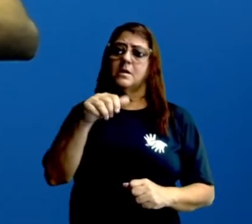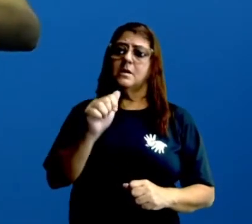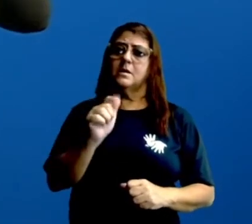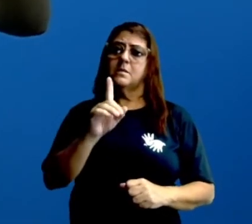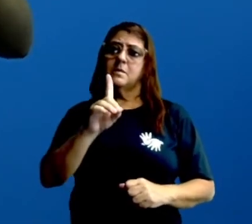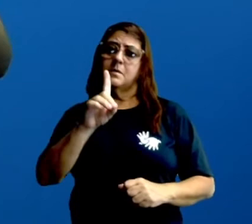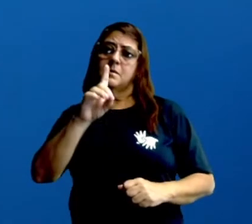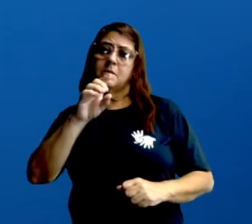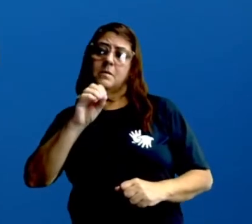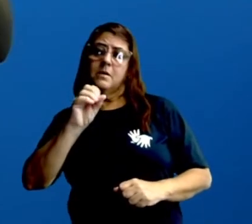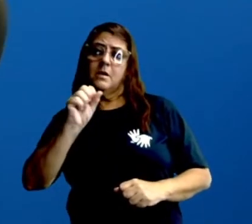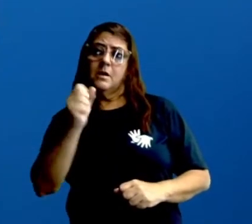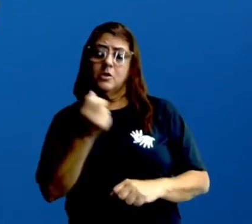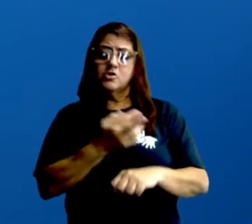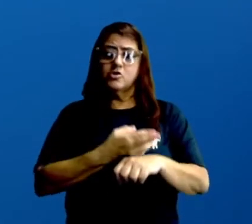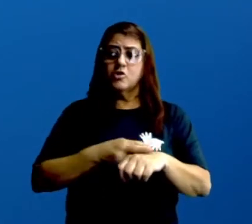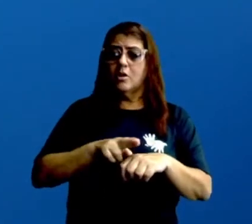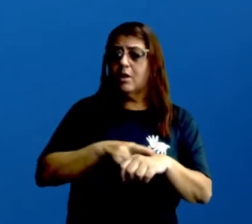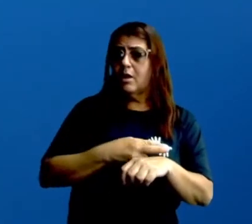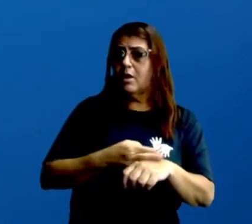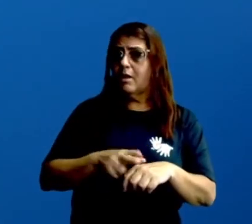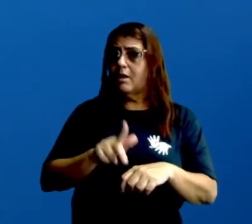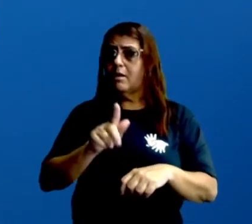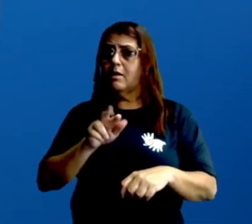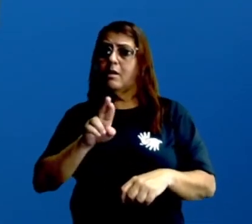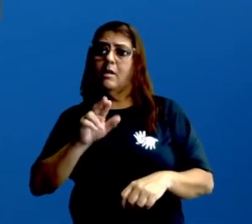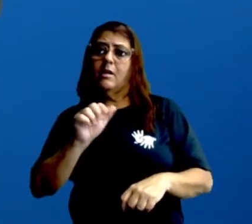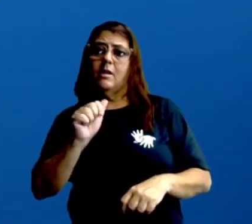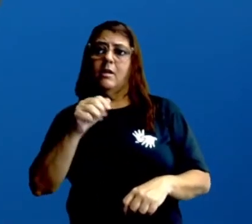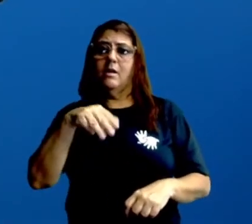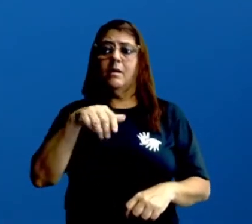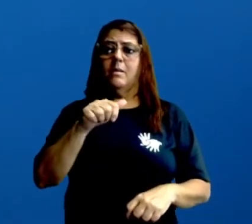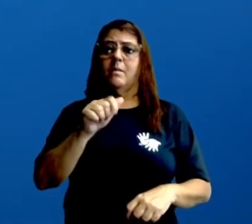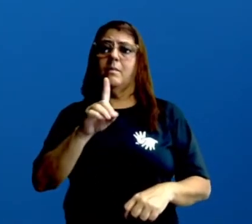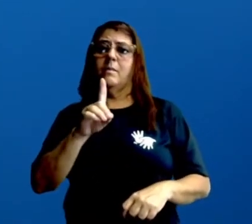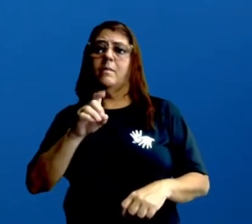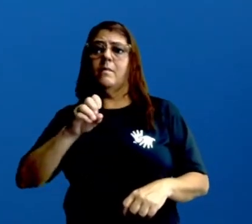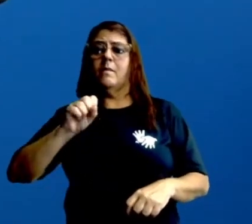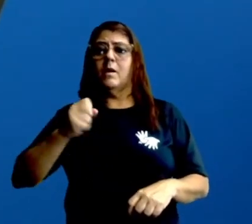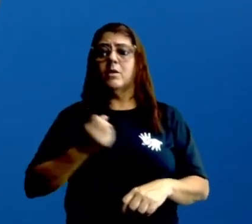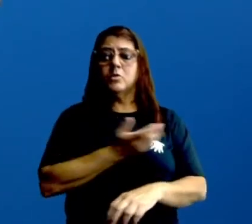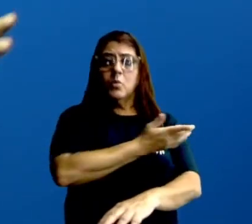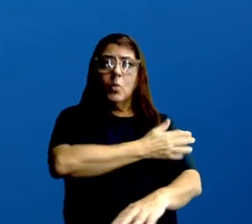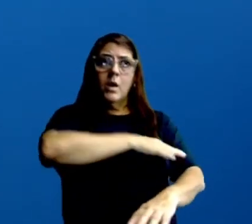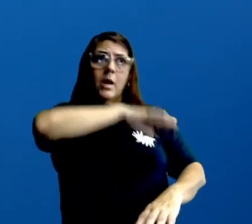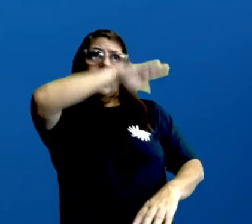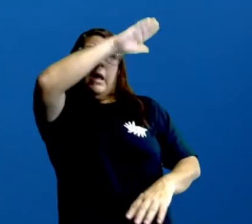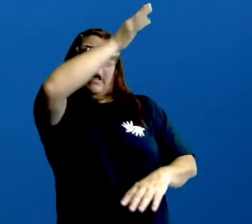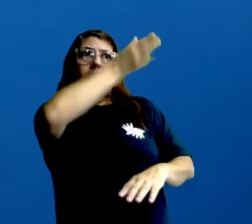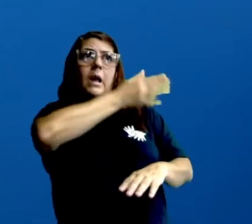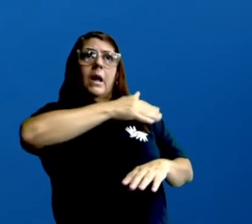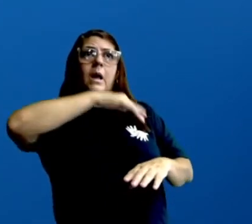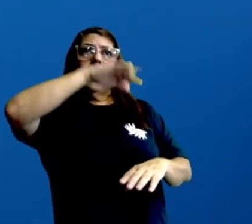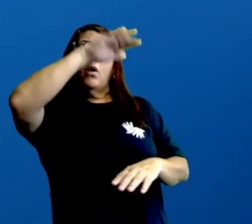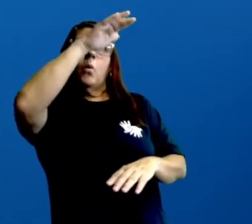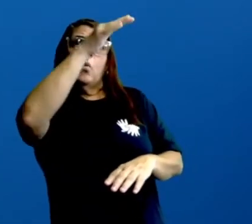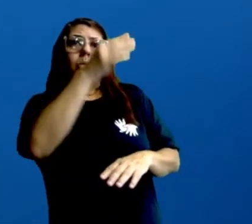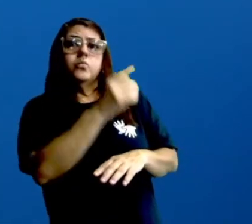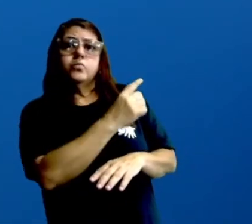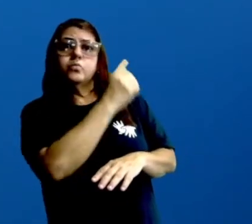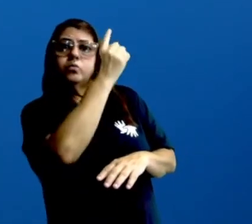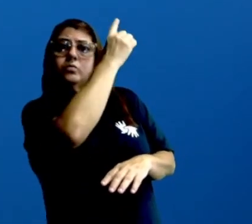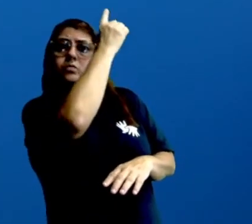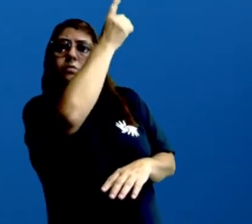assim ah uma foto de Gramado do chocolate de Gramado São chegar em saltos que são nas grandes superfícies Então são gás